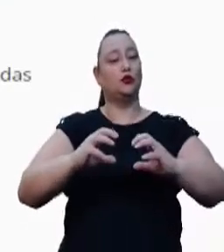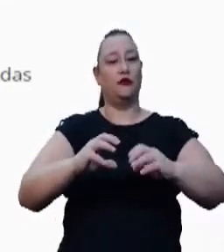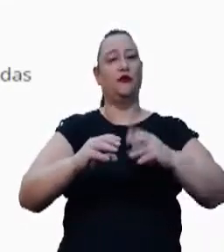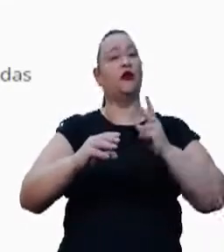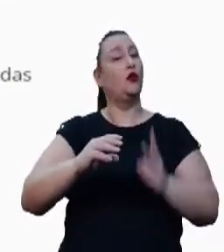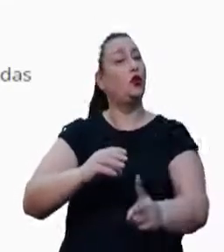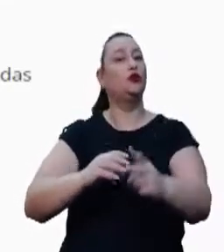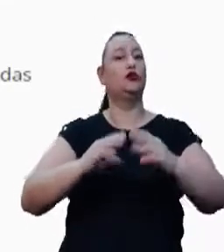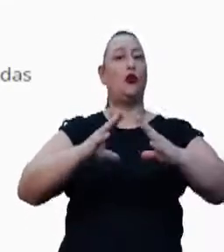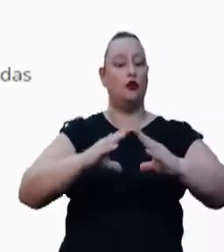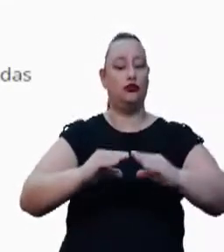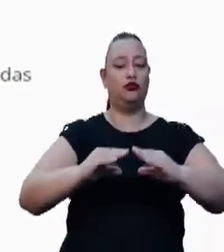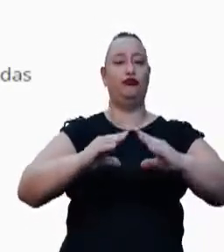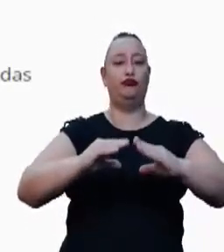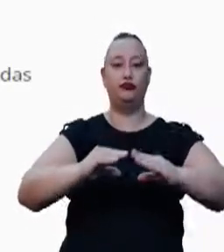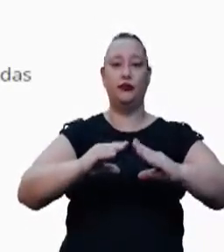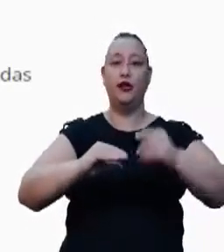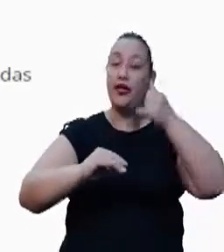não vai ficar se contraindo.